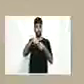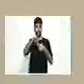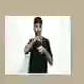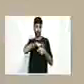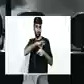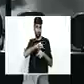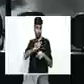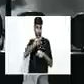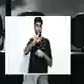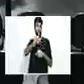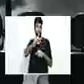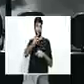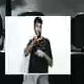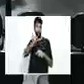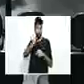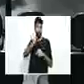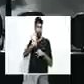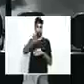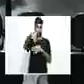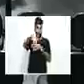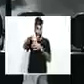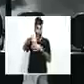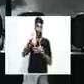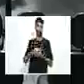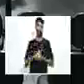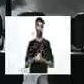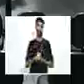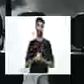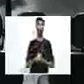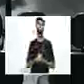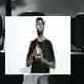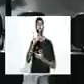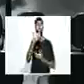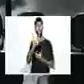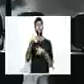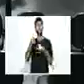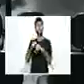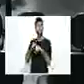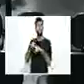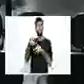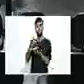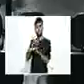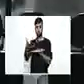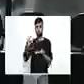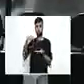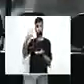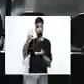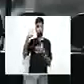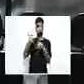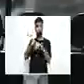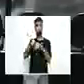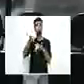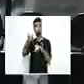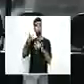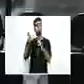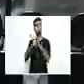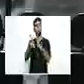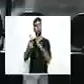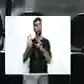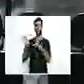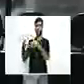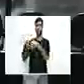Servidor for colocado em votação peço ainda aos nobres colegas aqueles que fazem parte das